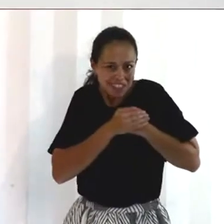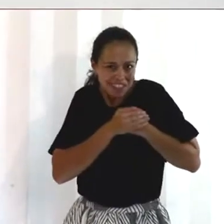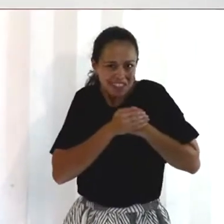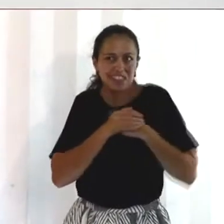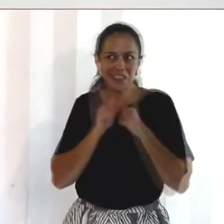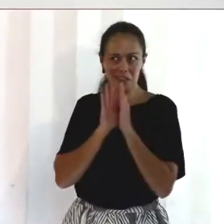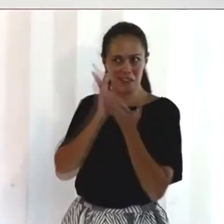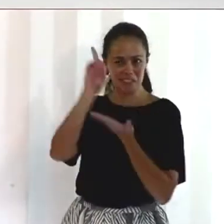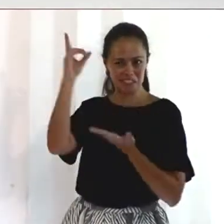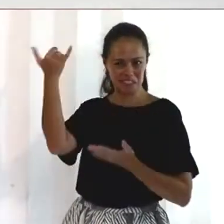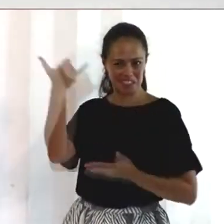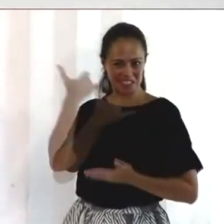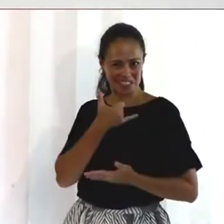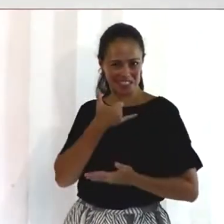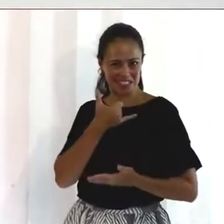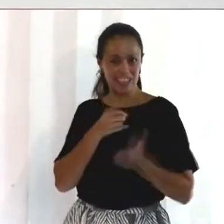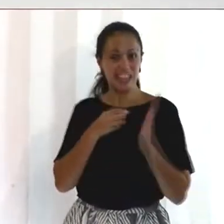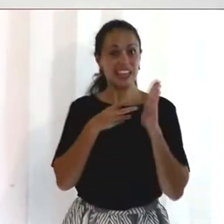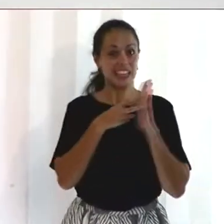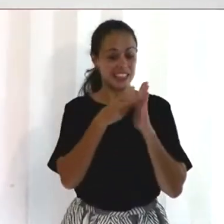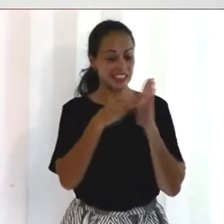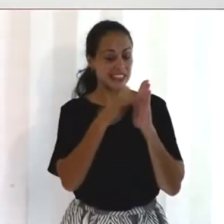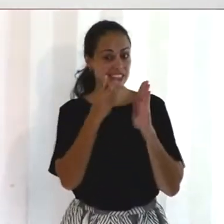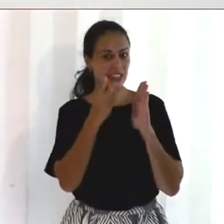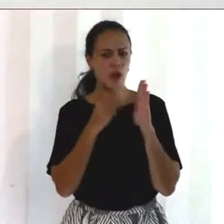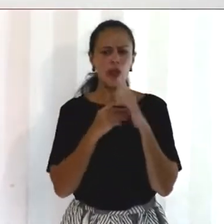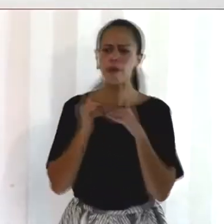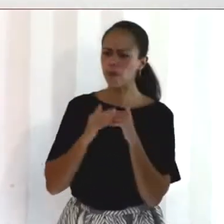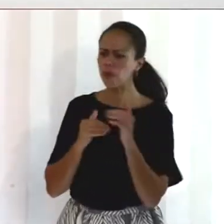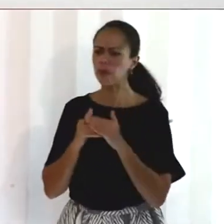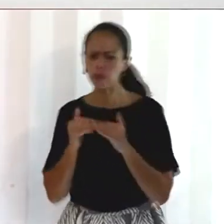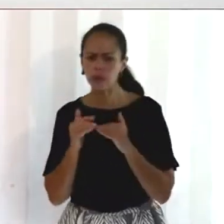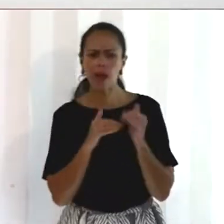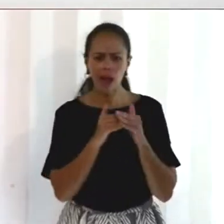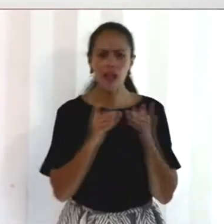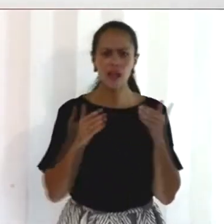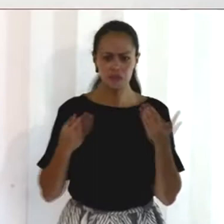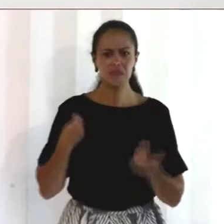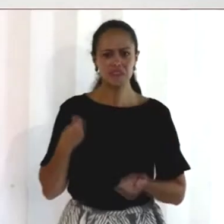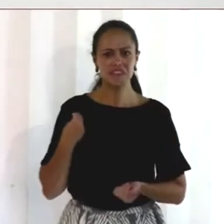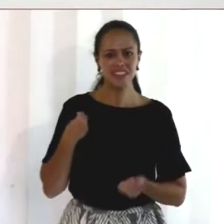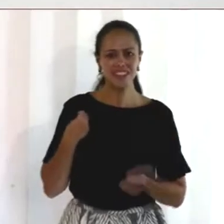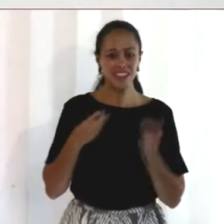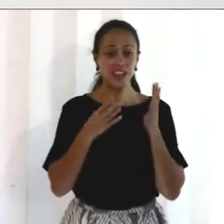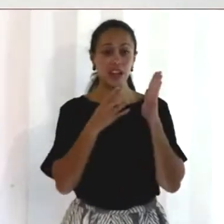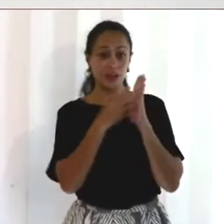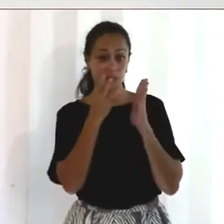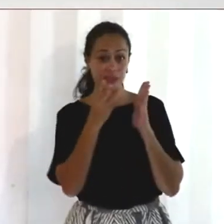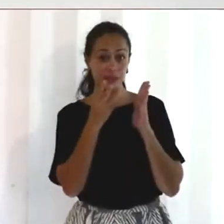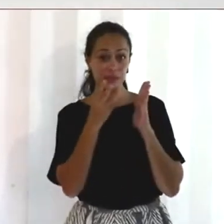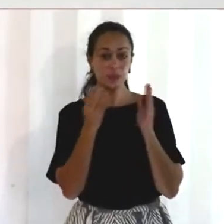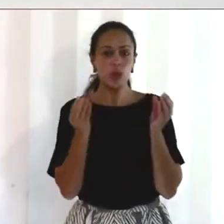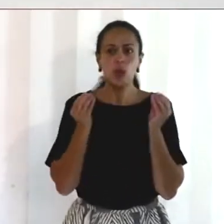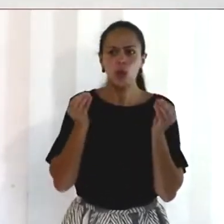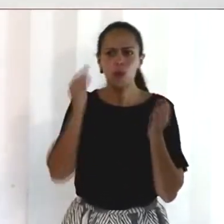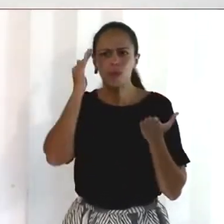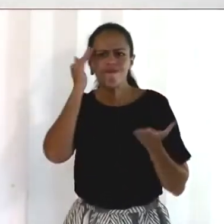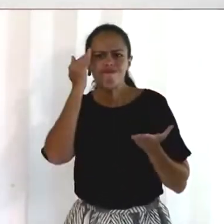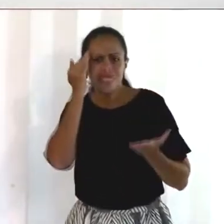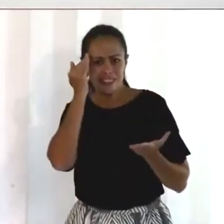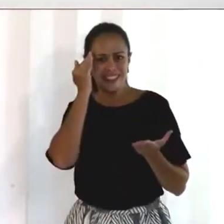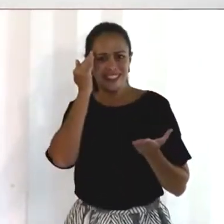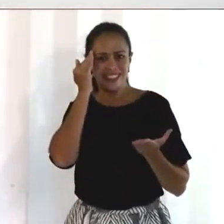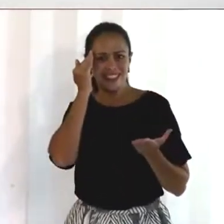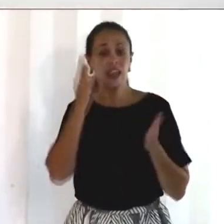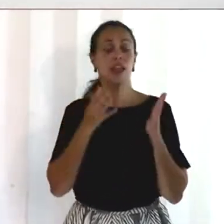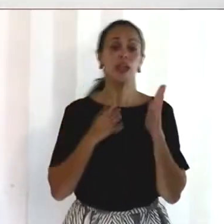palavra, depois, sabendo considerar a palavra e, por último, sabendo cultuar a